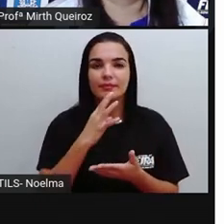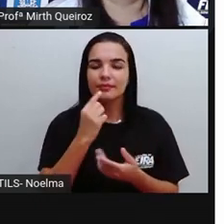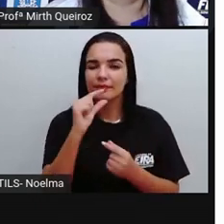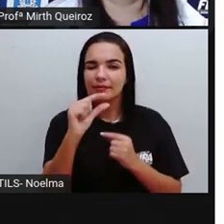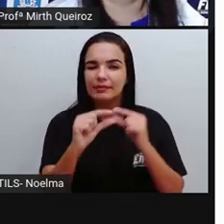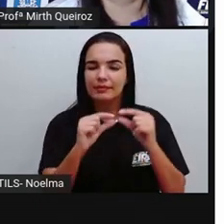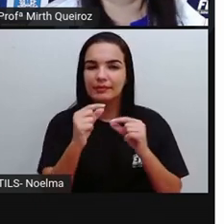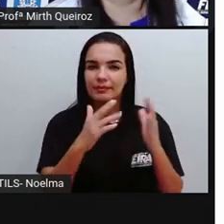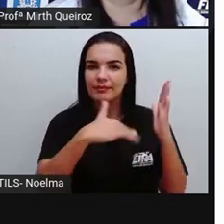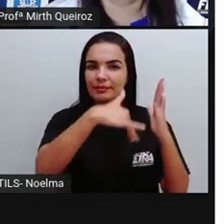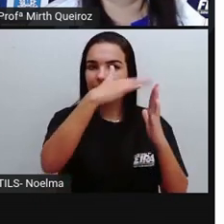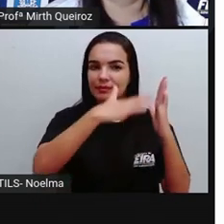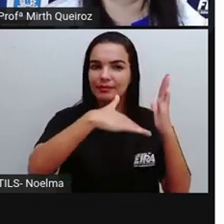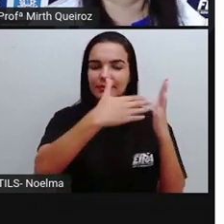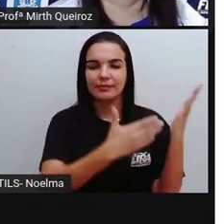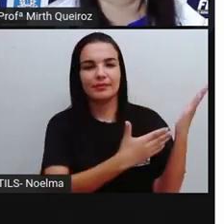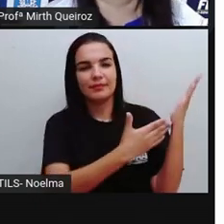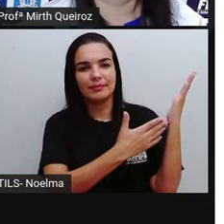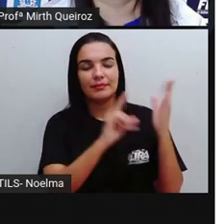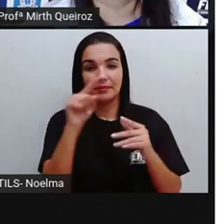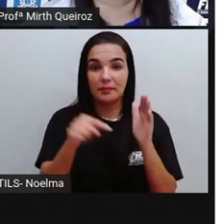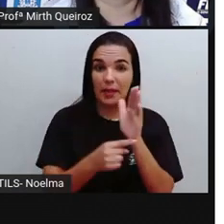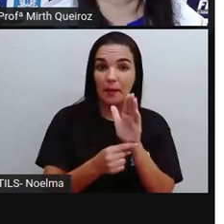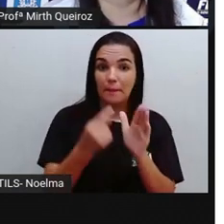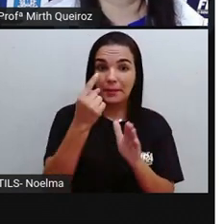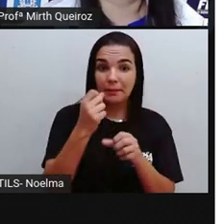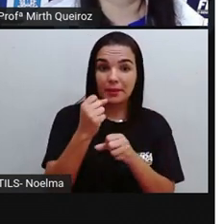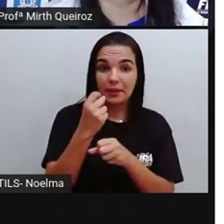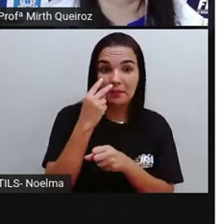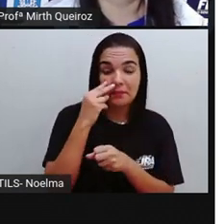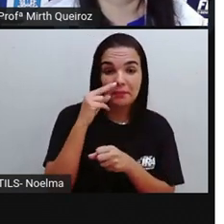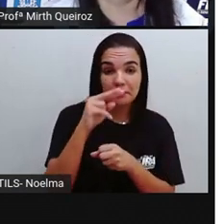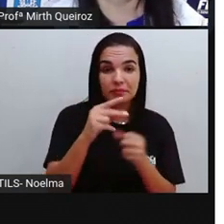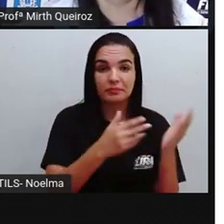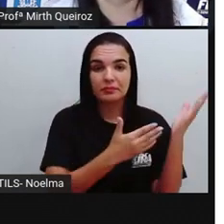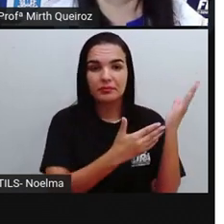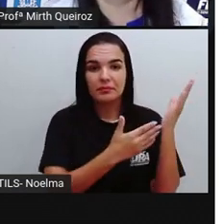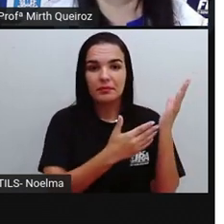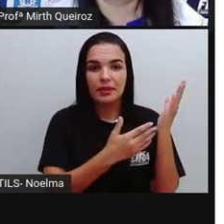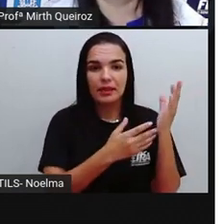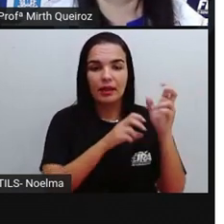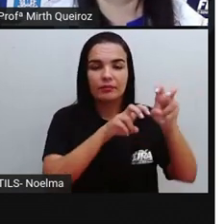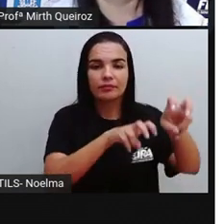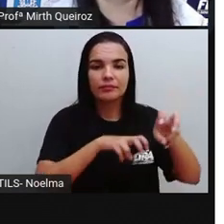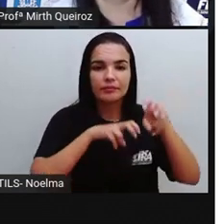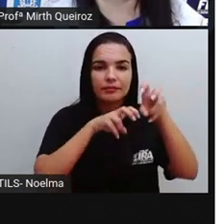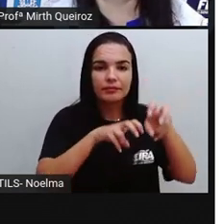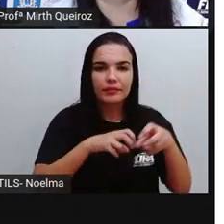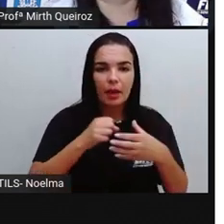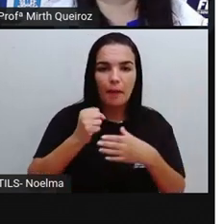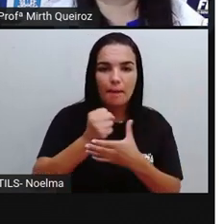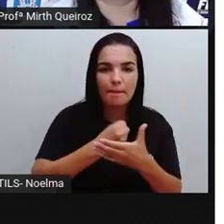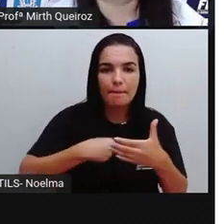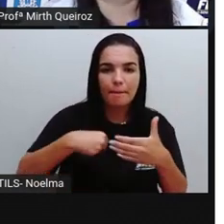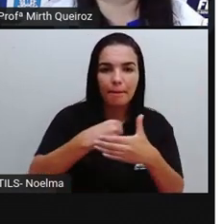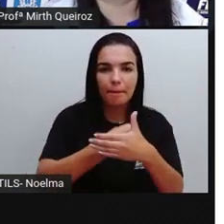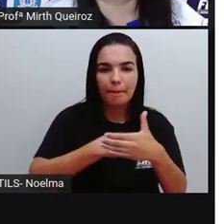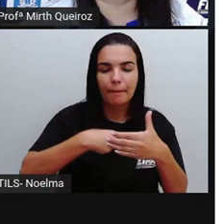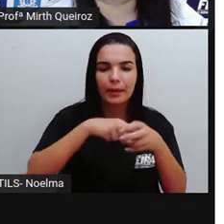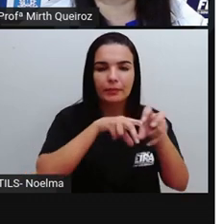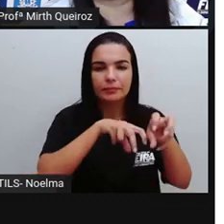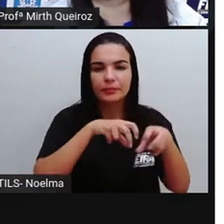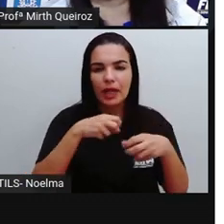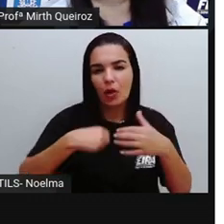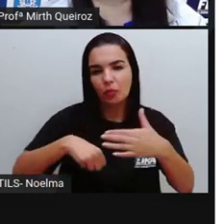né? Essa primeira obra que eu estou mostrando aqui para vocês se chama Fazenda Pão, Cozinha de Roça, de